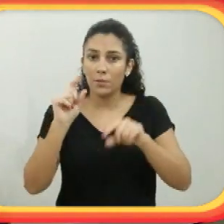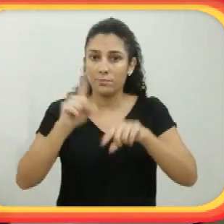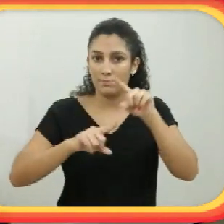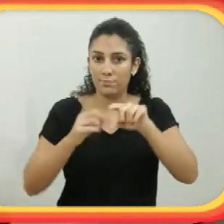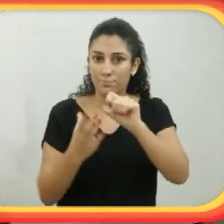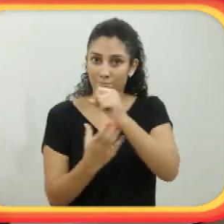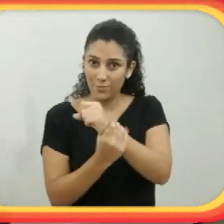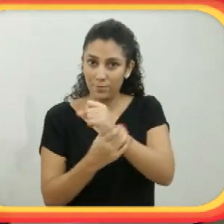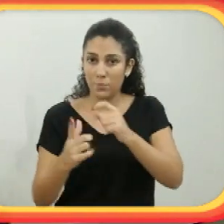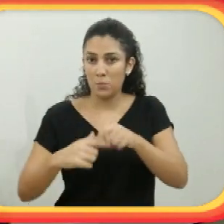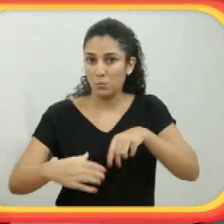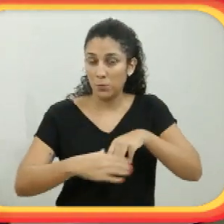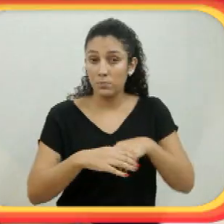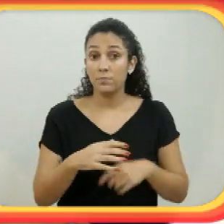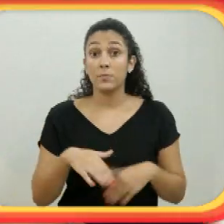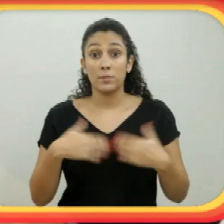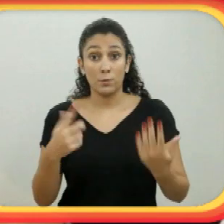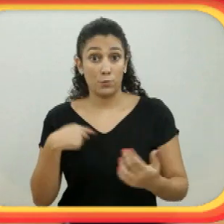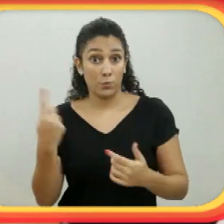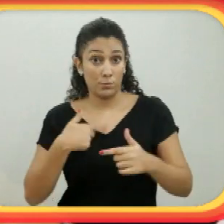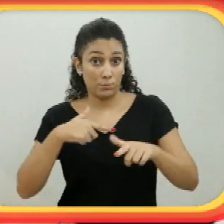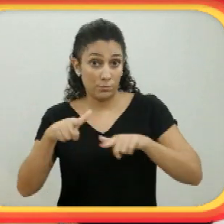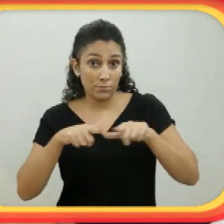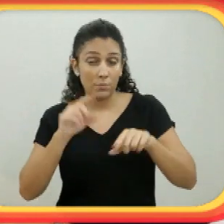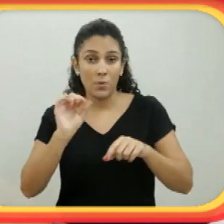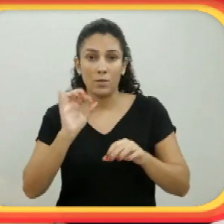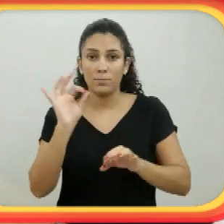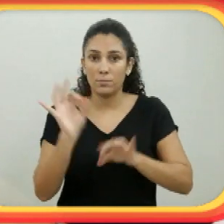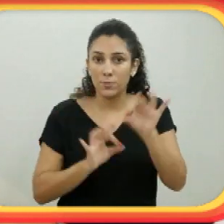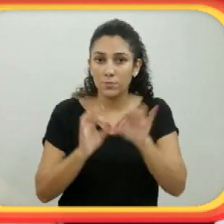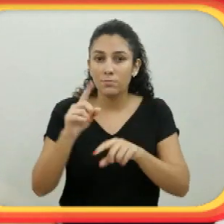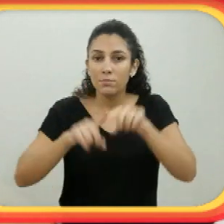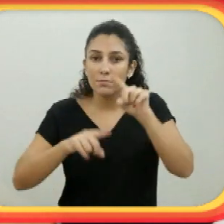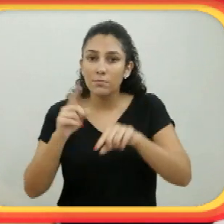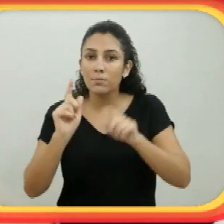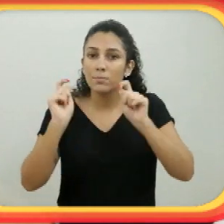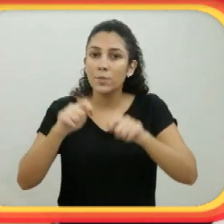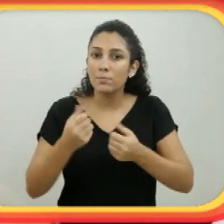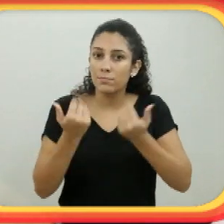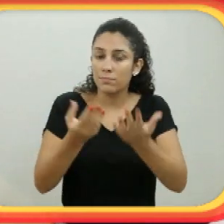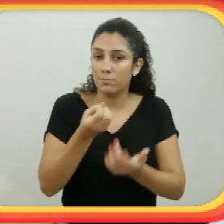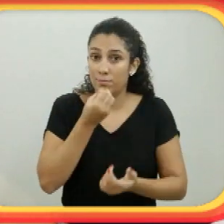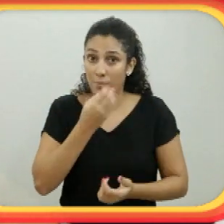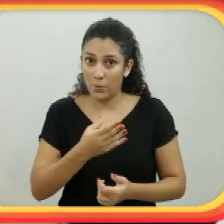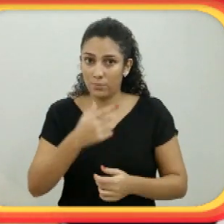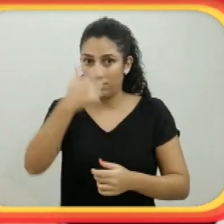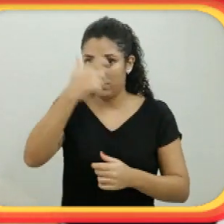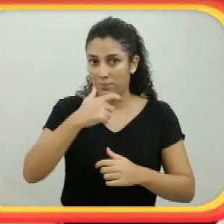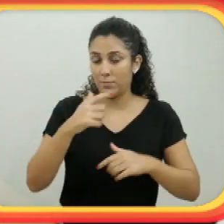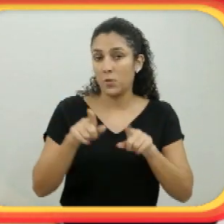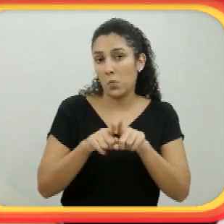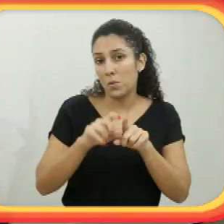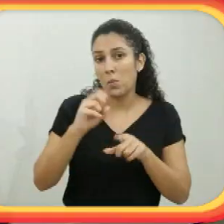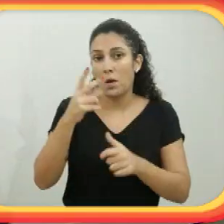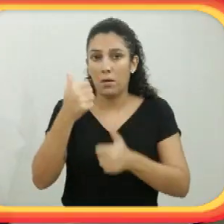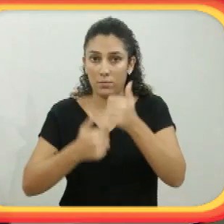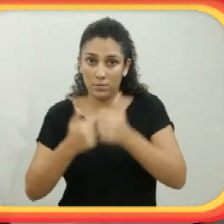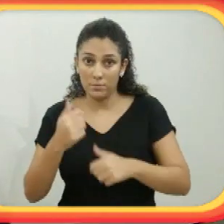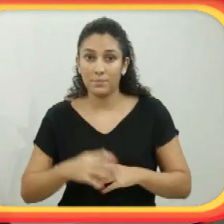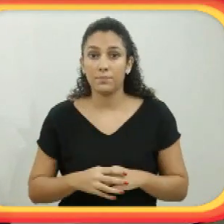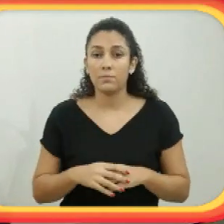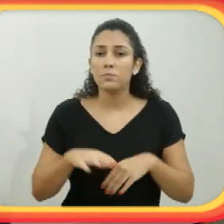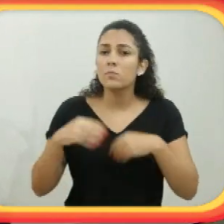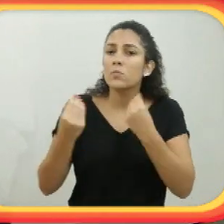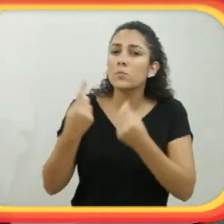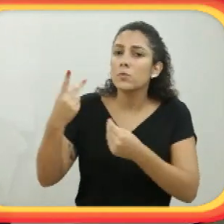biomédico, especialista em órtese e prótese. Então, o nosso trabalho é planejar equipamentos que possam otimizar o potencial do paciente ou do atleta.